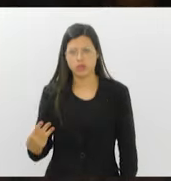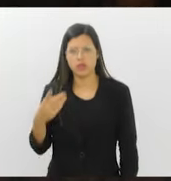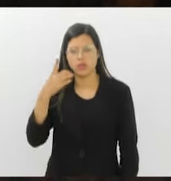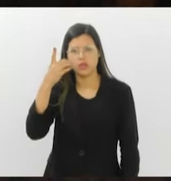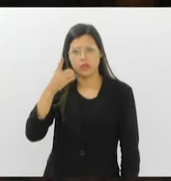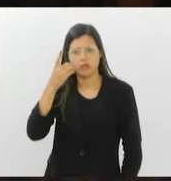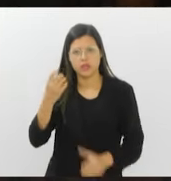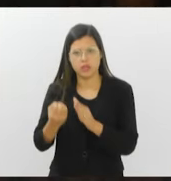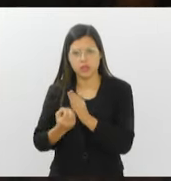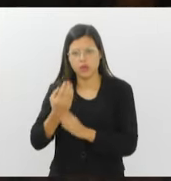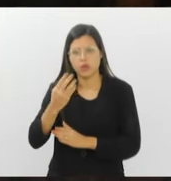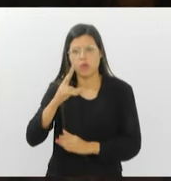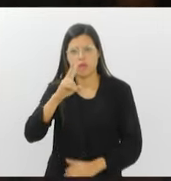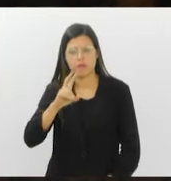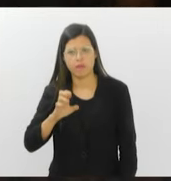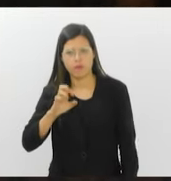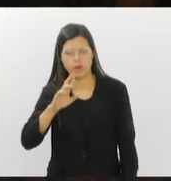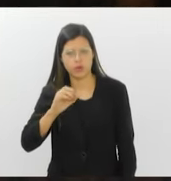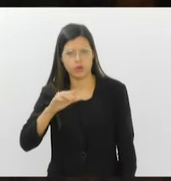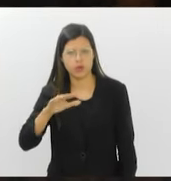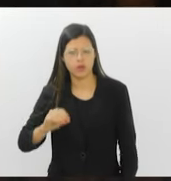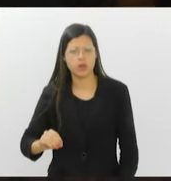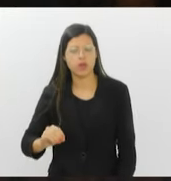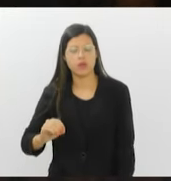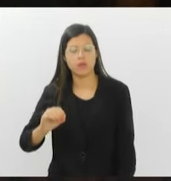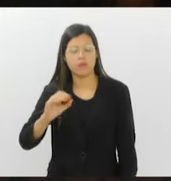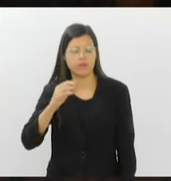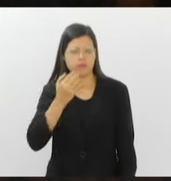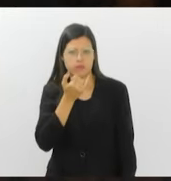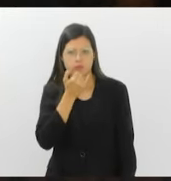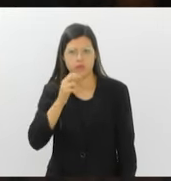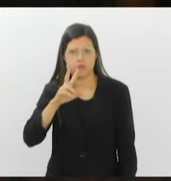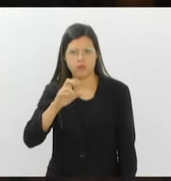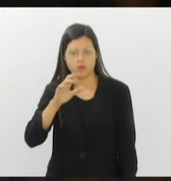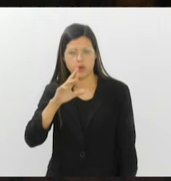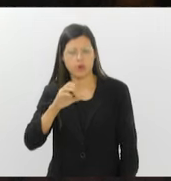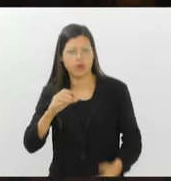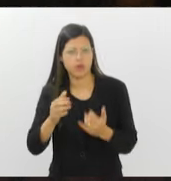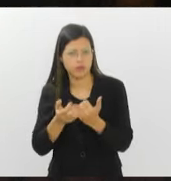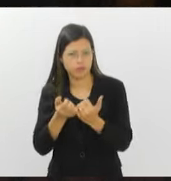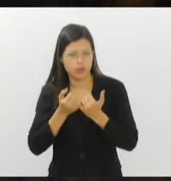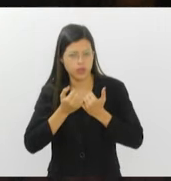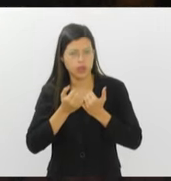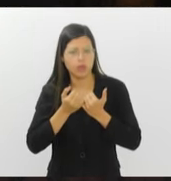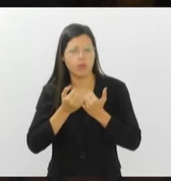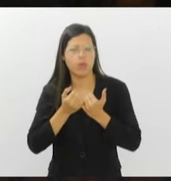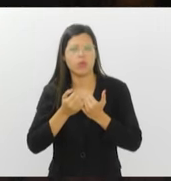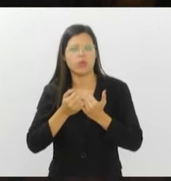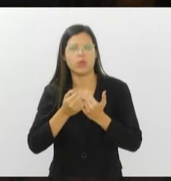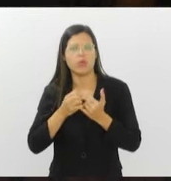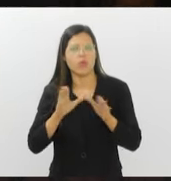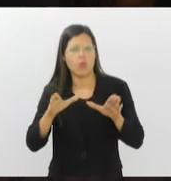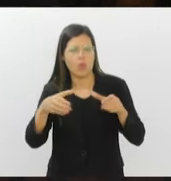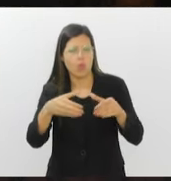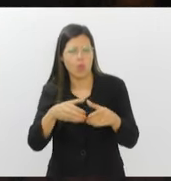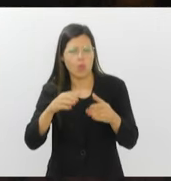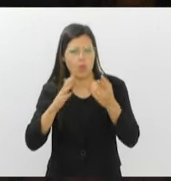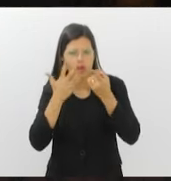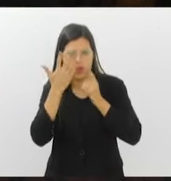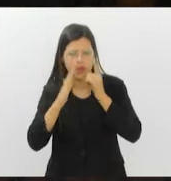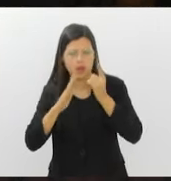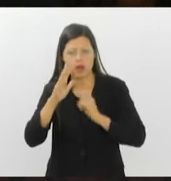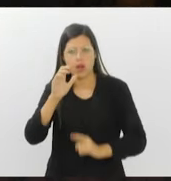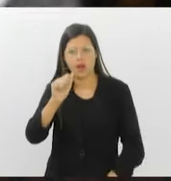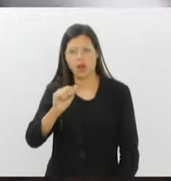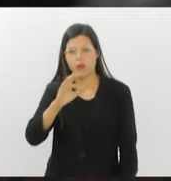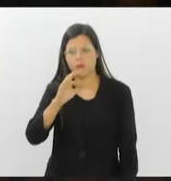Verônica Lima, que declara patrimônio cultural e material do Estado do Rio de Janeiro, bloco carnavalesco, Afoxé, Filhos